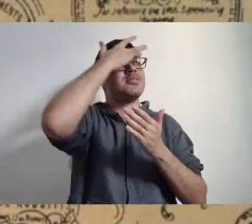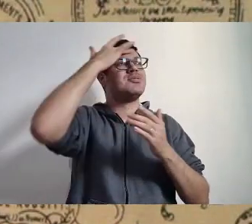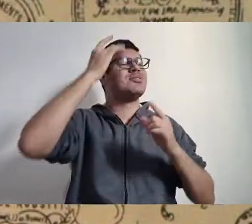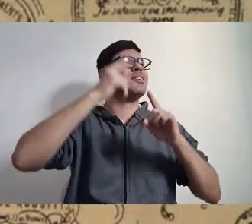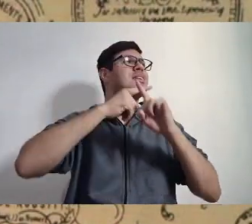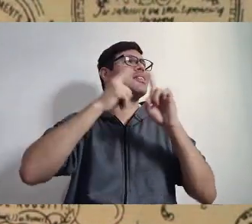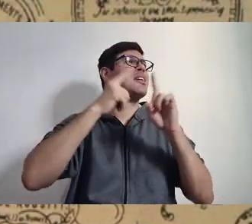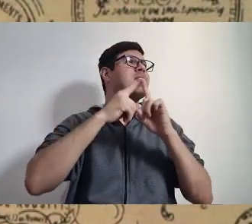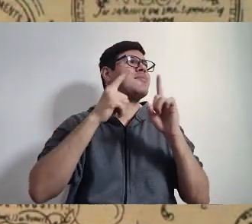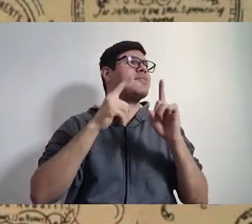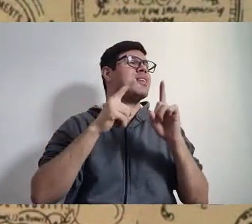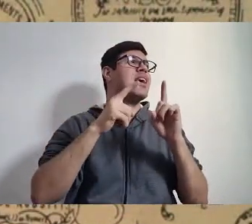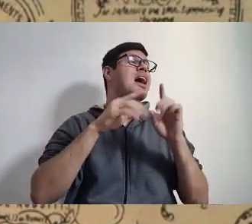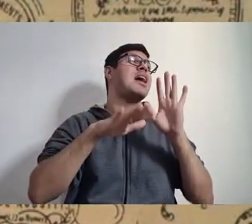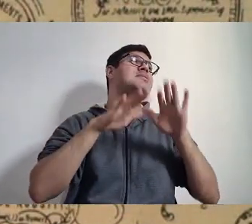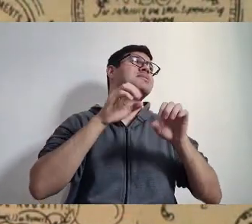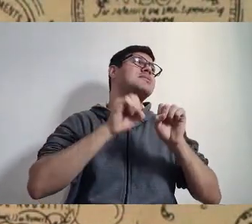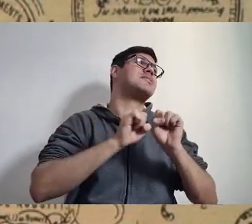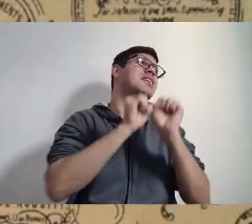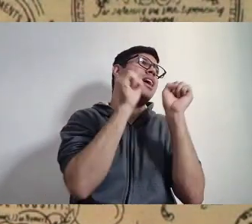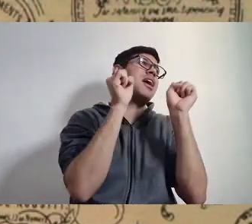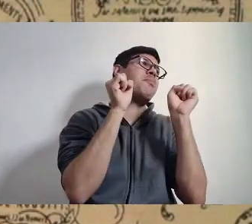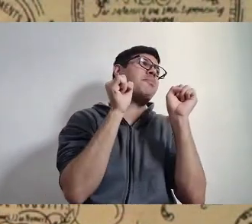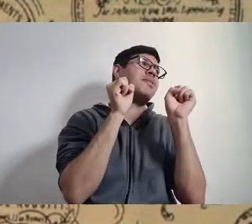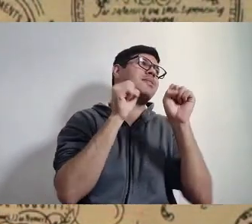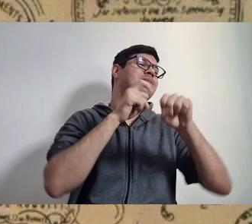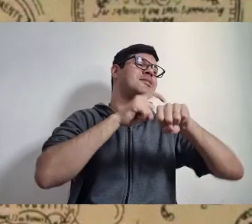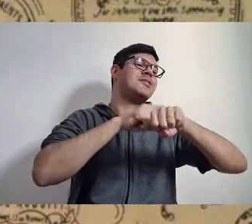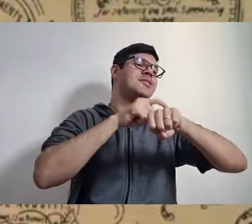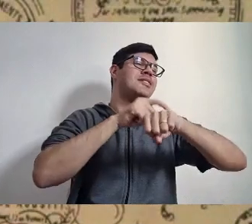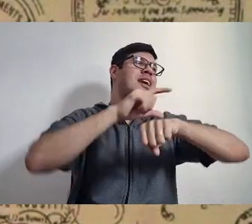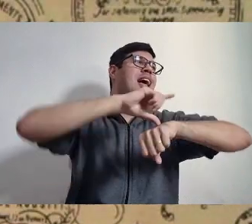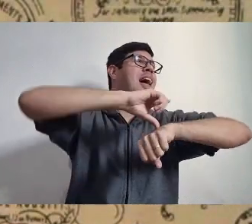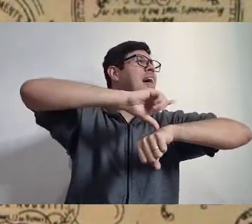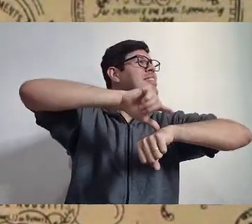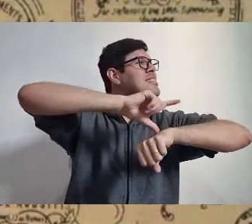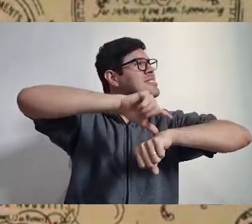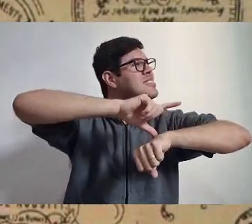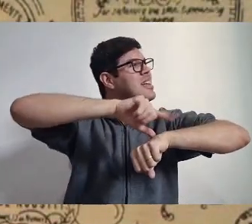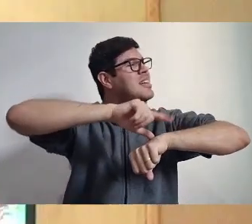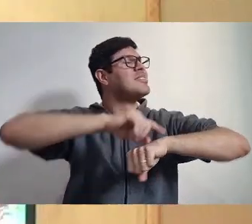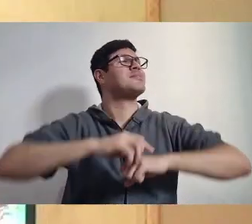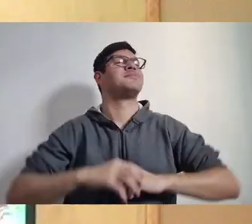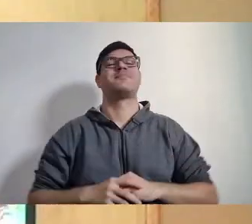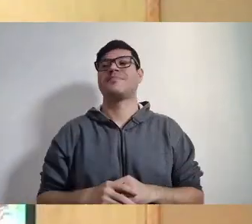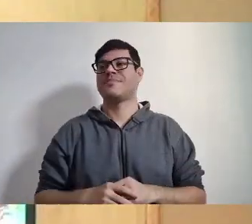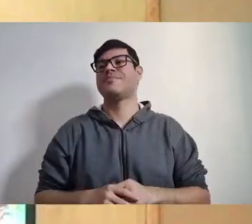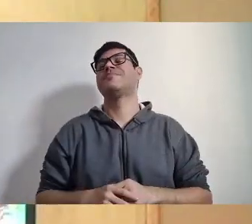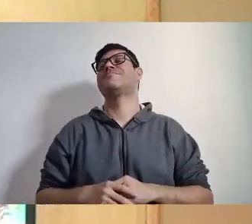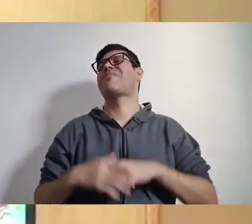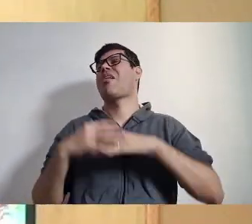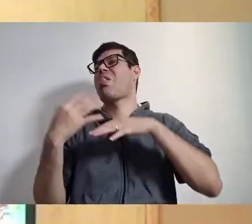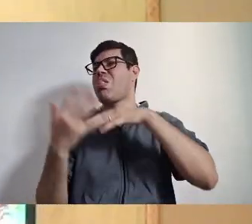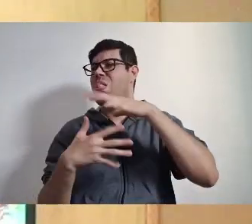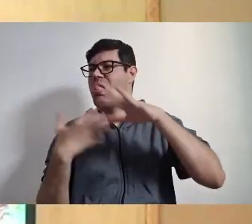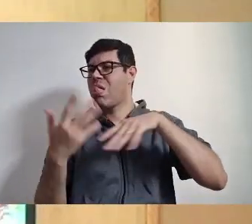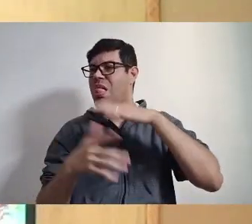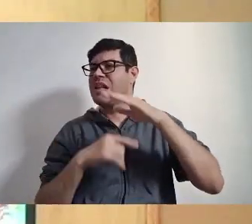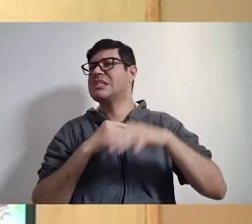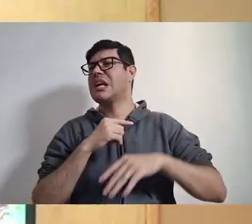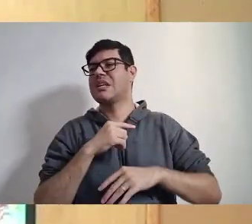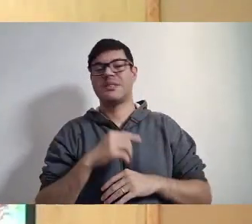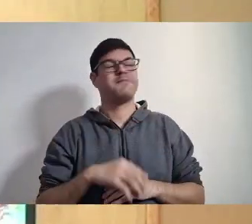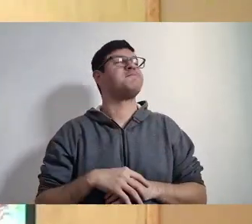que quebra, atrasa a linha, e aí atrasa entrar no trabalho. Quem depende do ônibus para ir trabalhar, quando atrasa é um caos, né? Exatamente. E isso tem